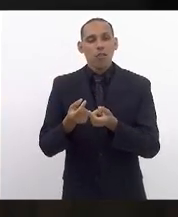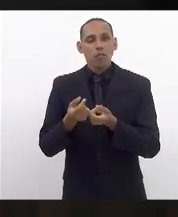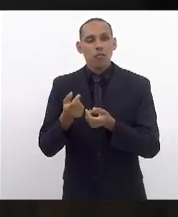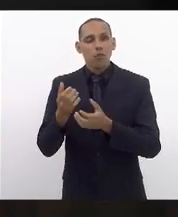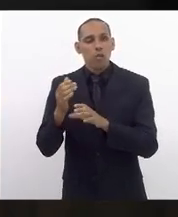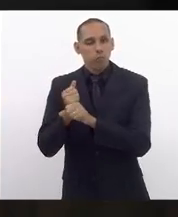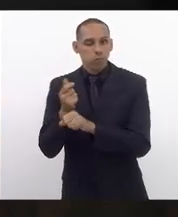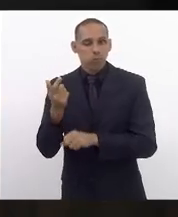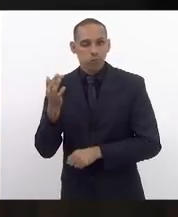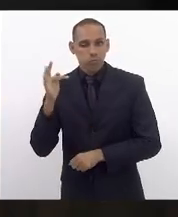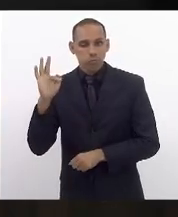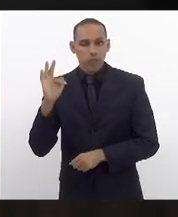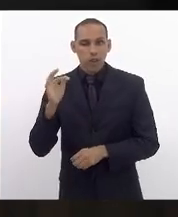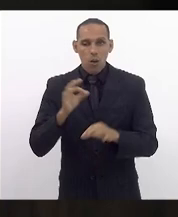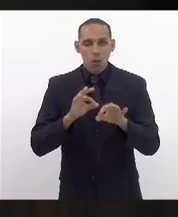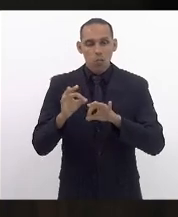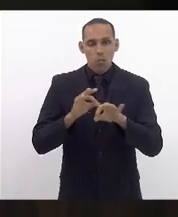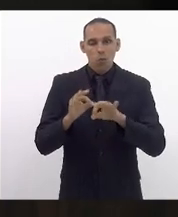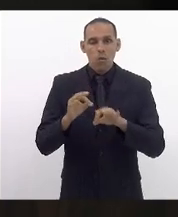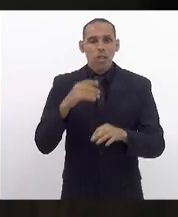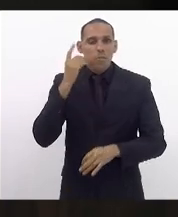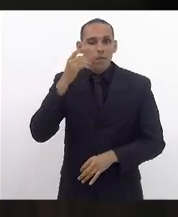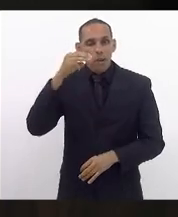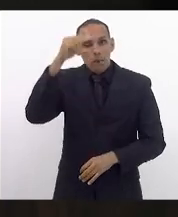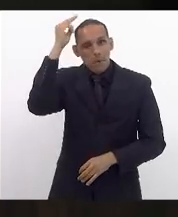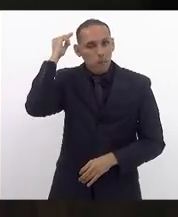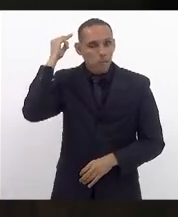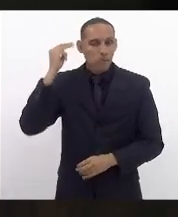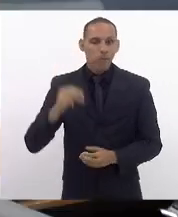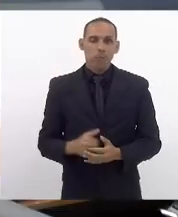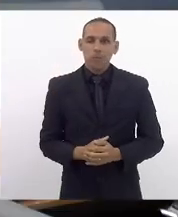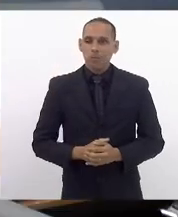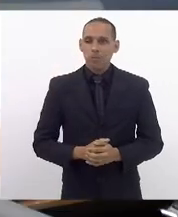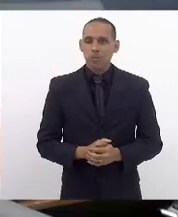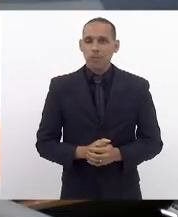Controle, deputado Márcio Pacheco.